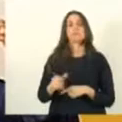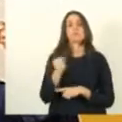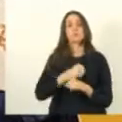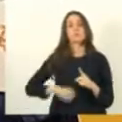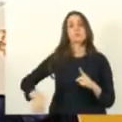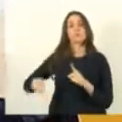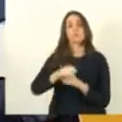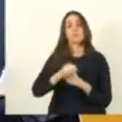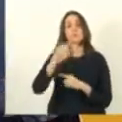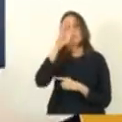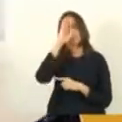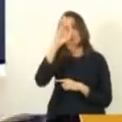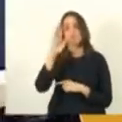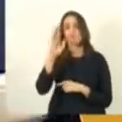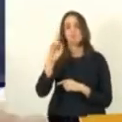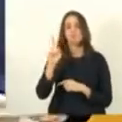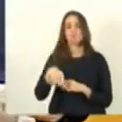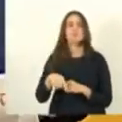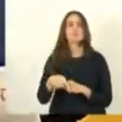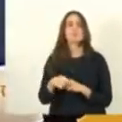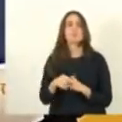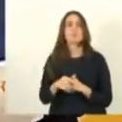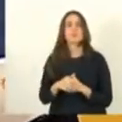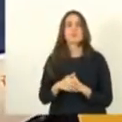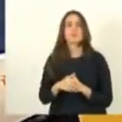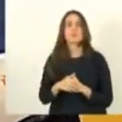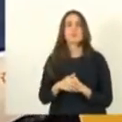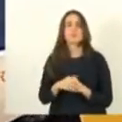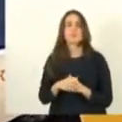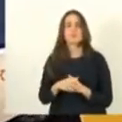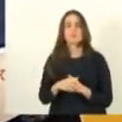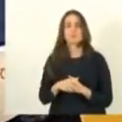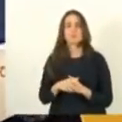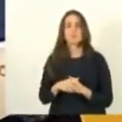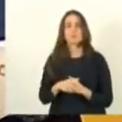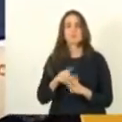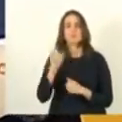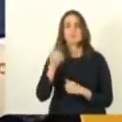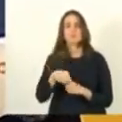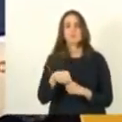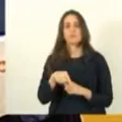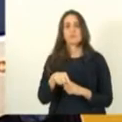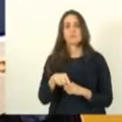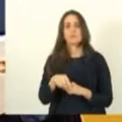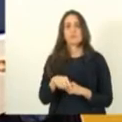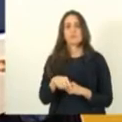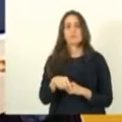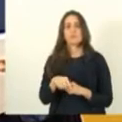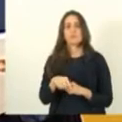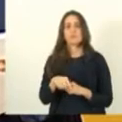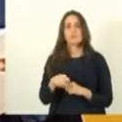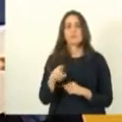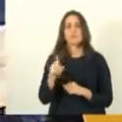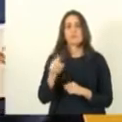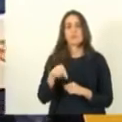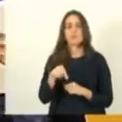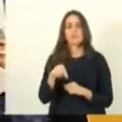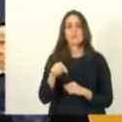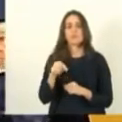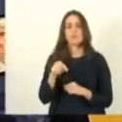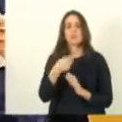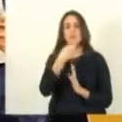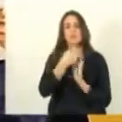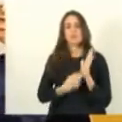principalmente dos servidores do IASES. A matéria... Essa emenda substitutiva ao projeto de